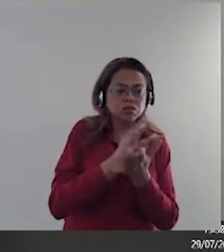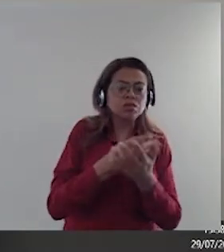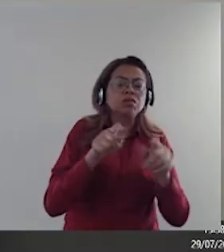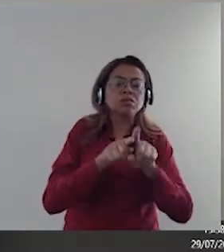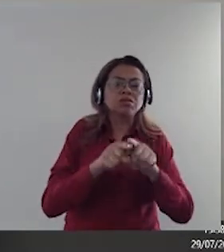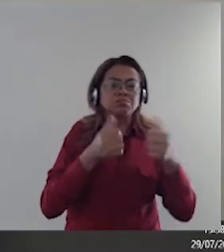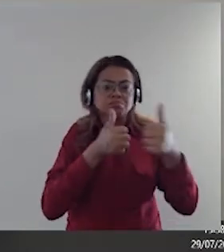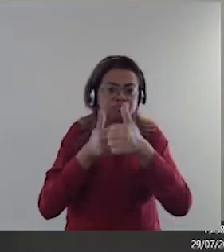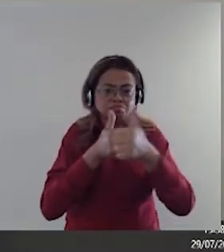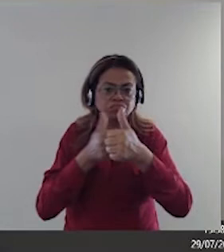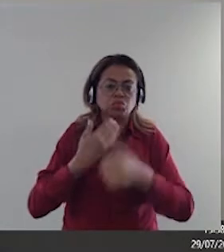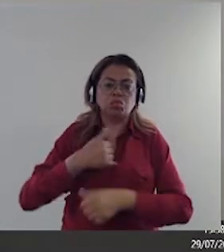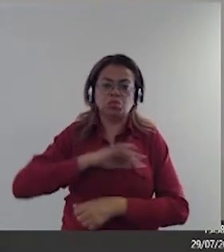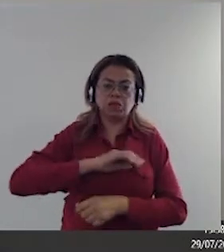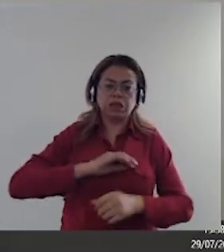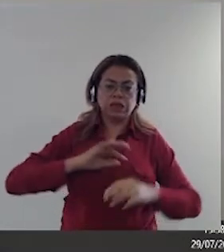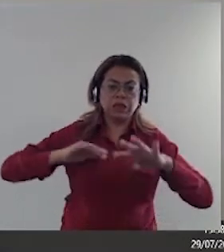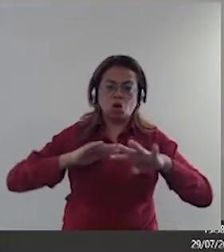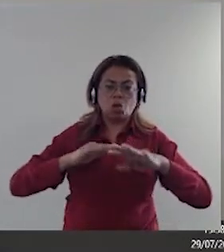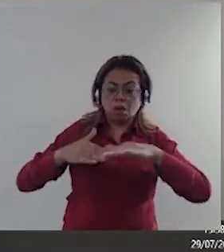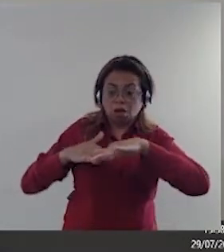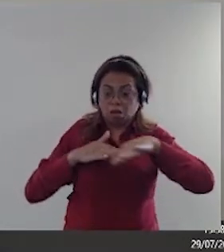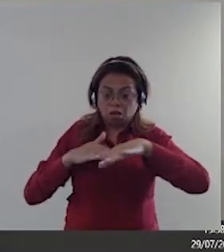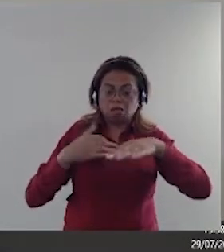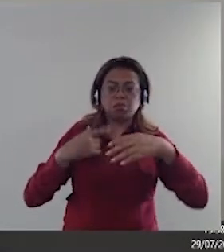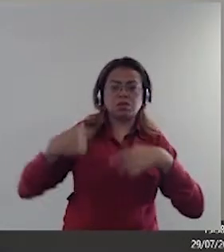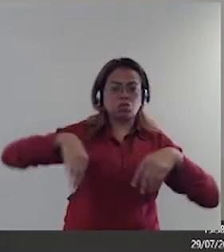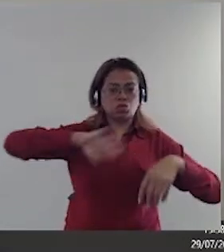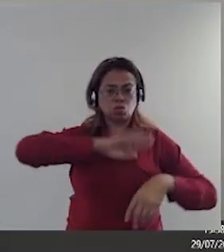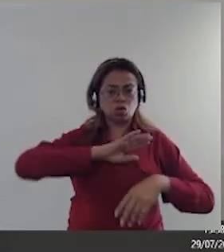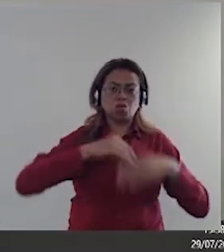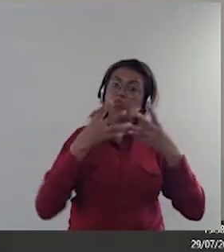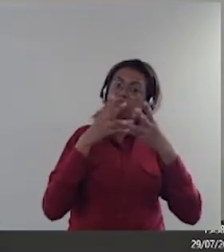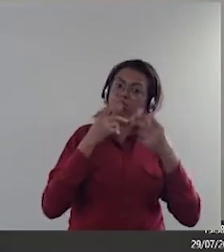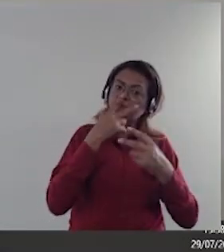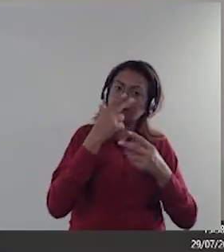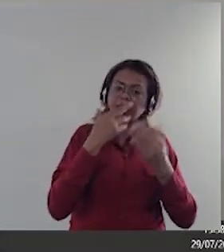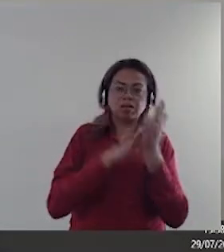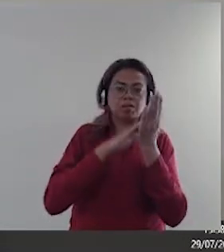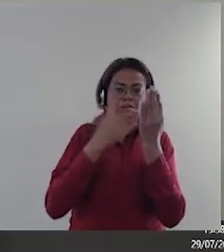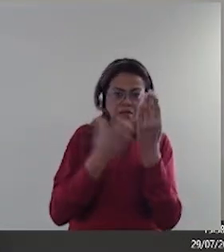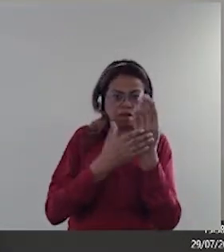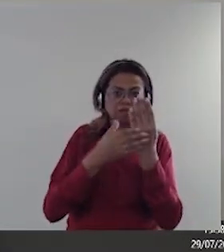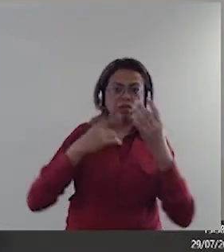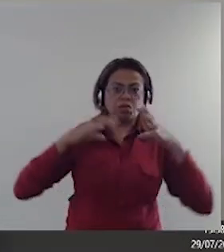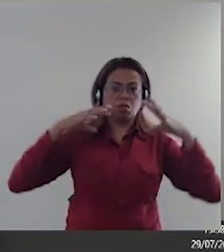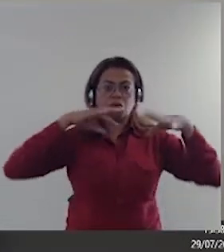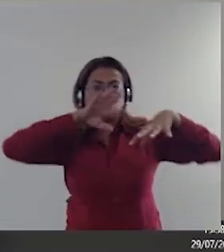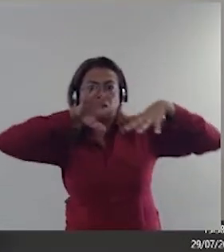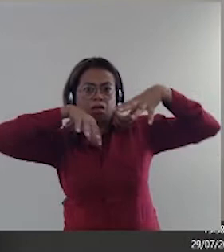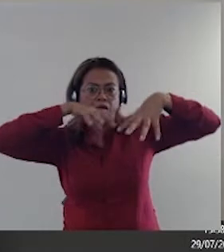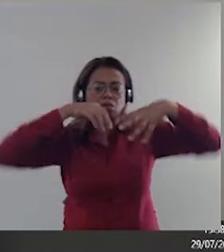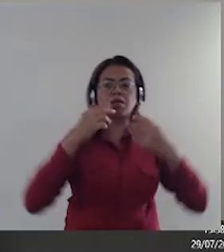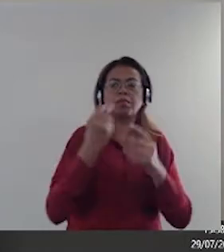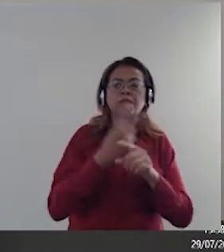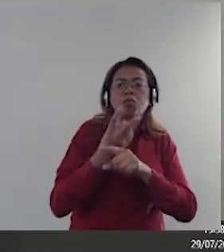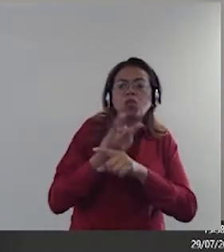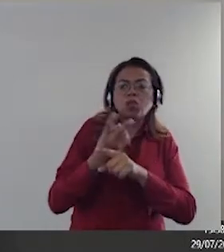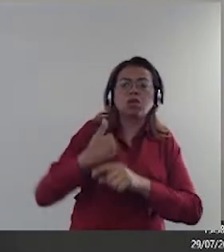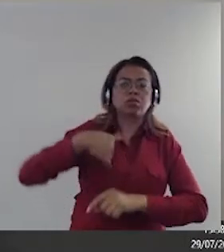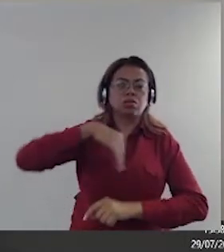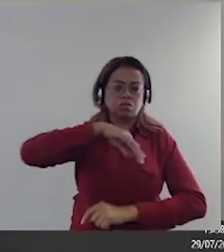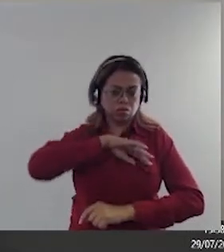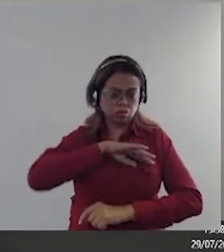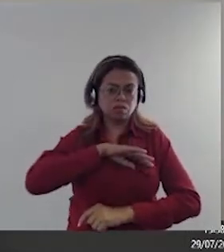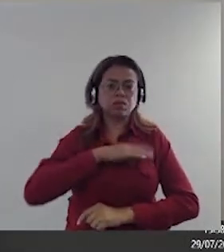a todos nós, né? Todos nós somos perseguidos por esses monstros o tempo inteiro. E isso claramente vai ter um reflexo,